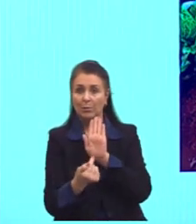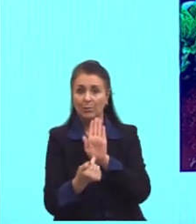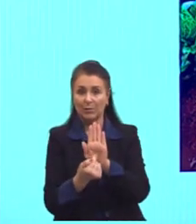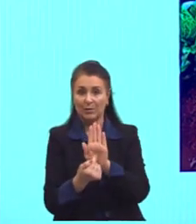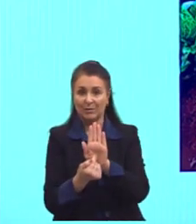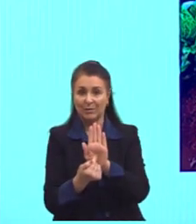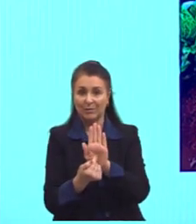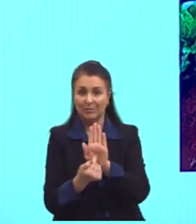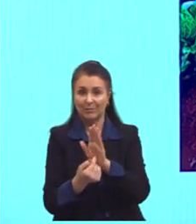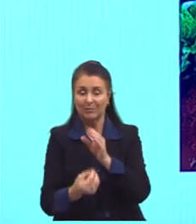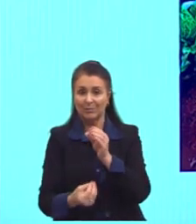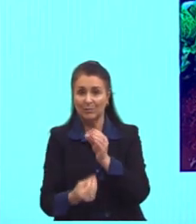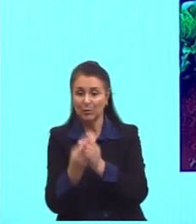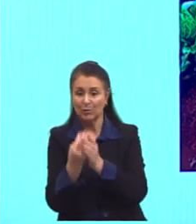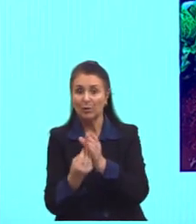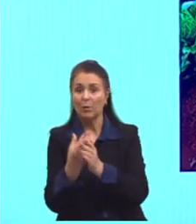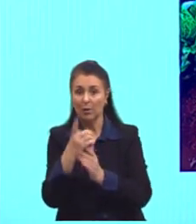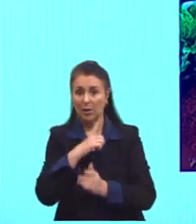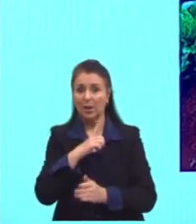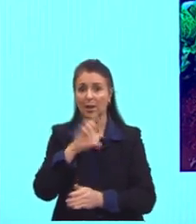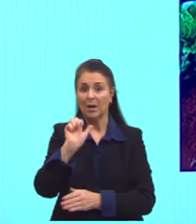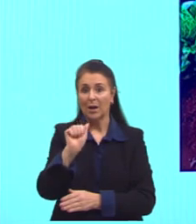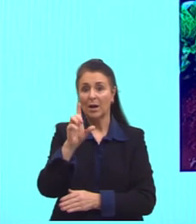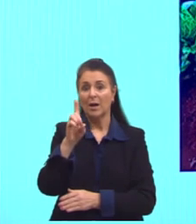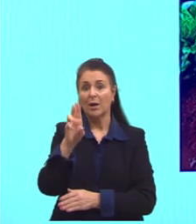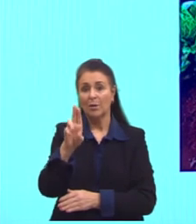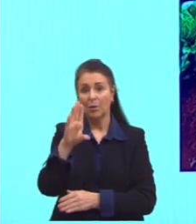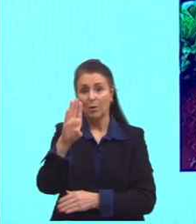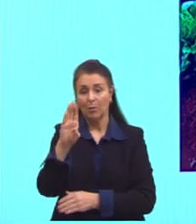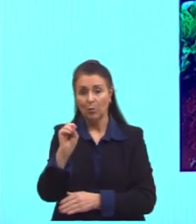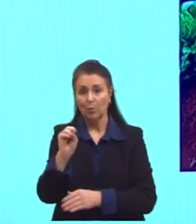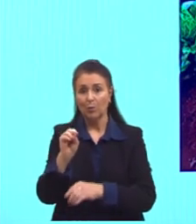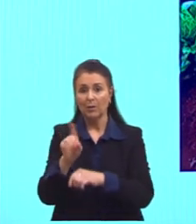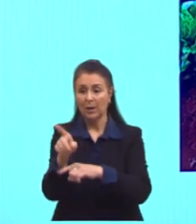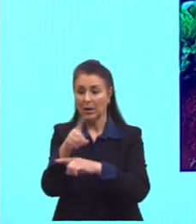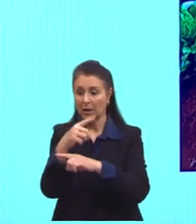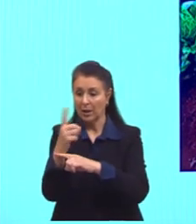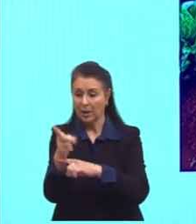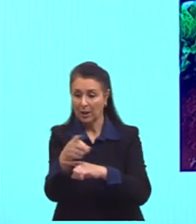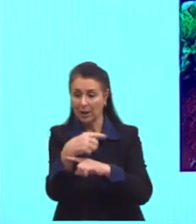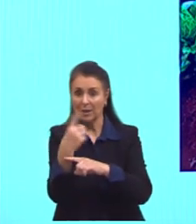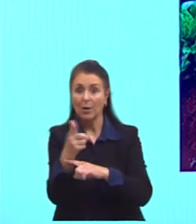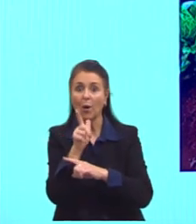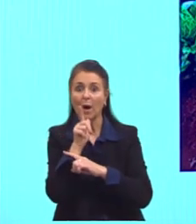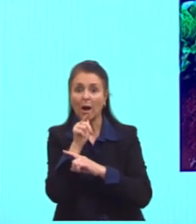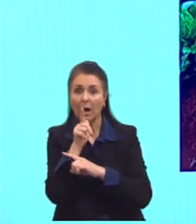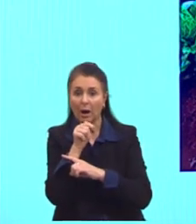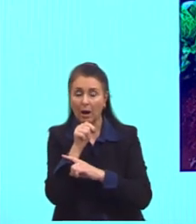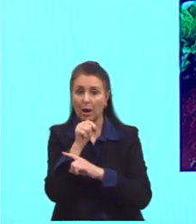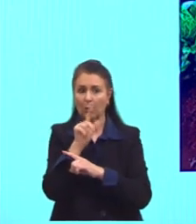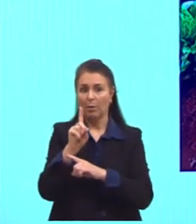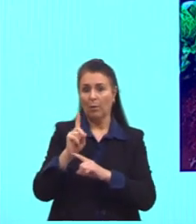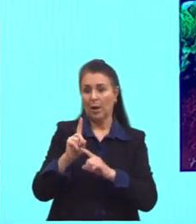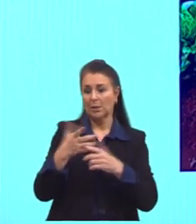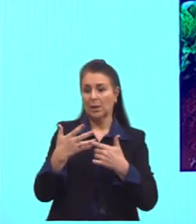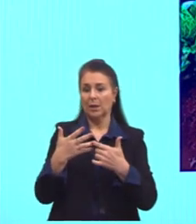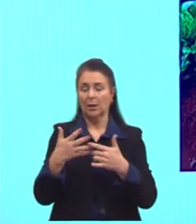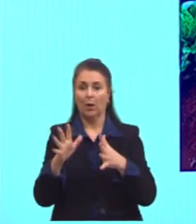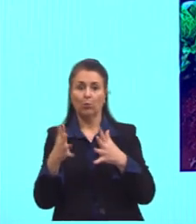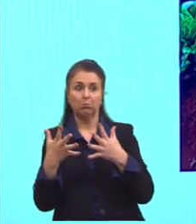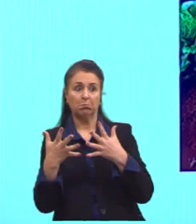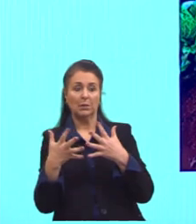vocês né Essa produção de adubo né tô tem aqui uma irrigação né mas mas grosseira não é algo tão